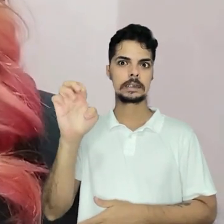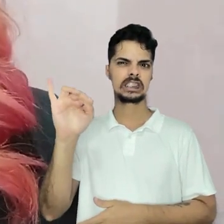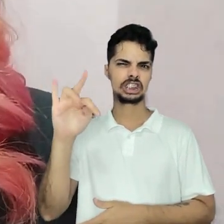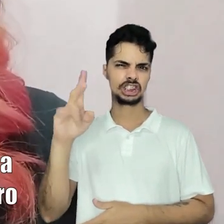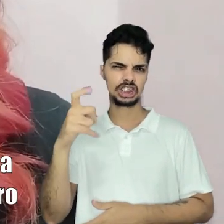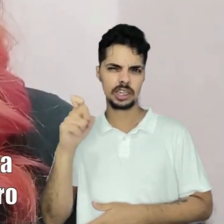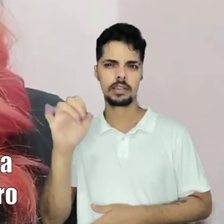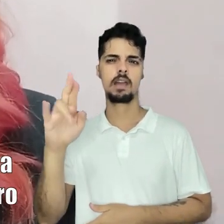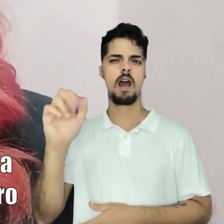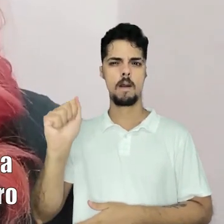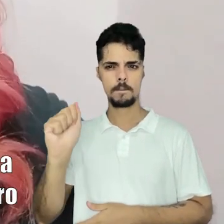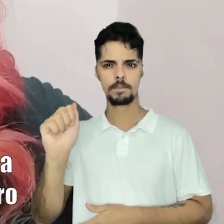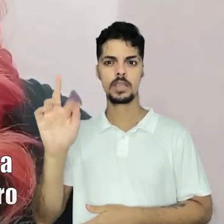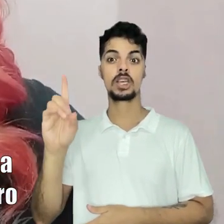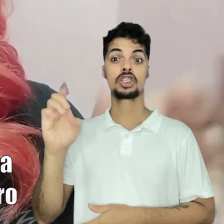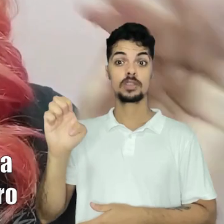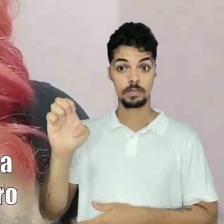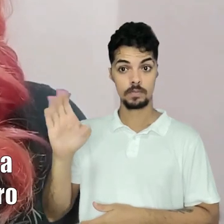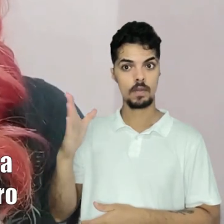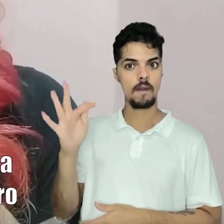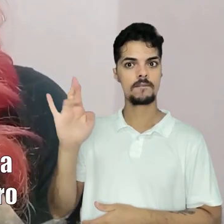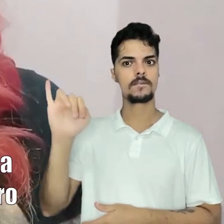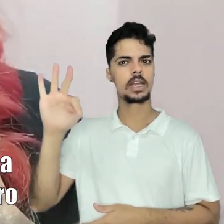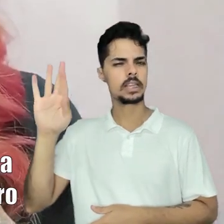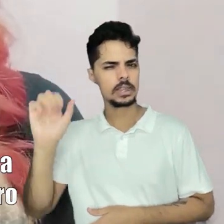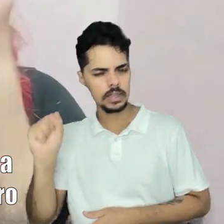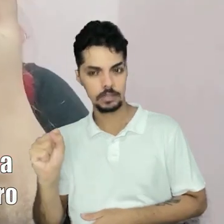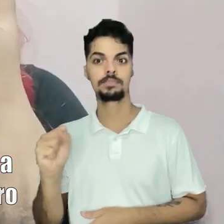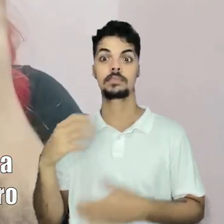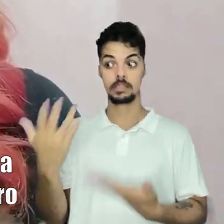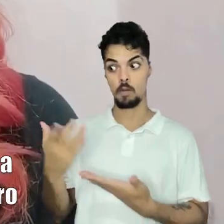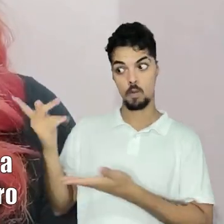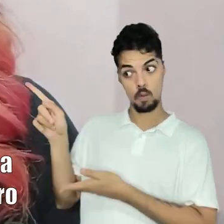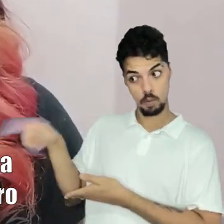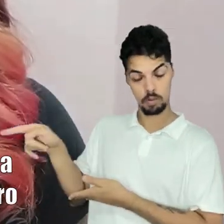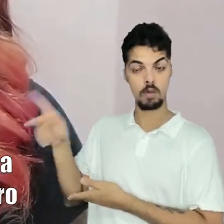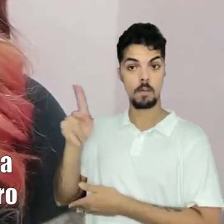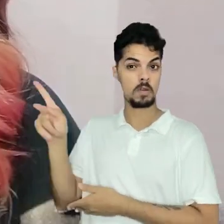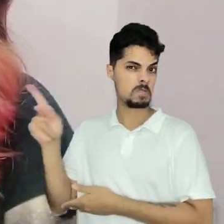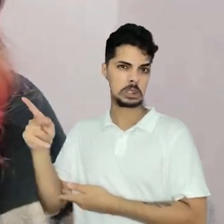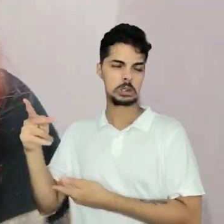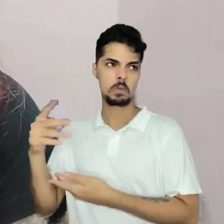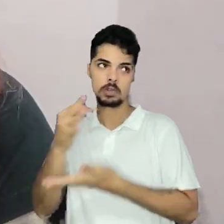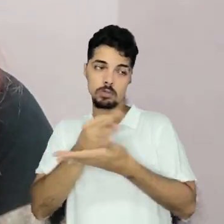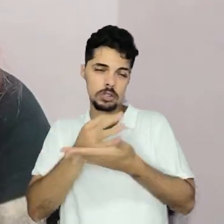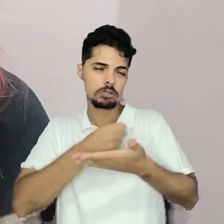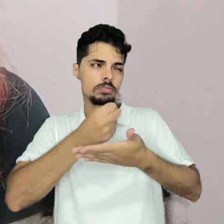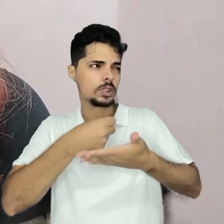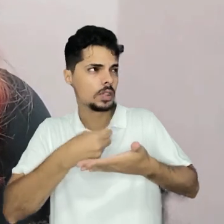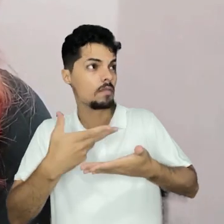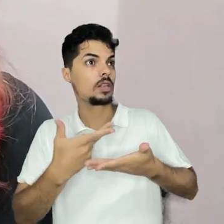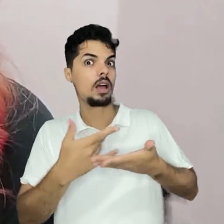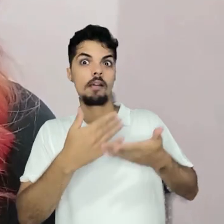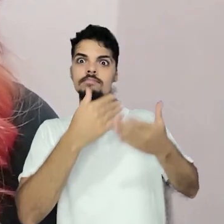XIX. O texto do professor nos leva a uma outra obra escrita por um brasileiro que vivenciou o